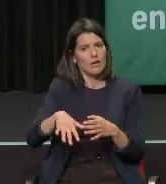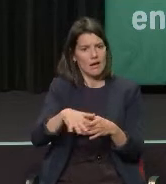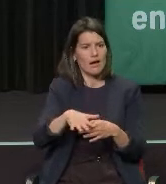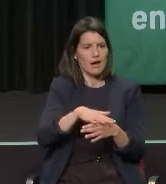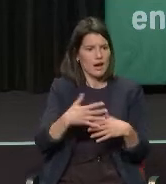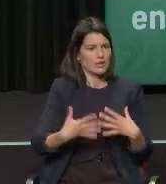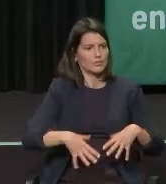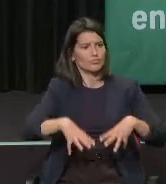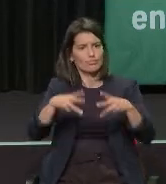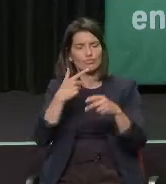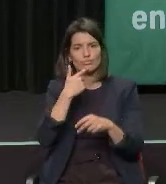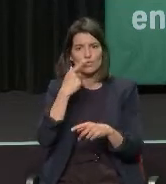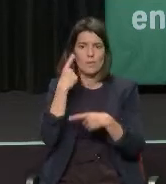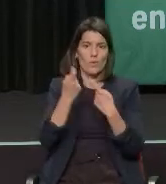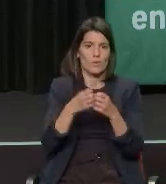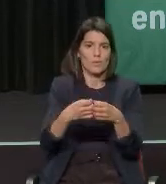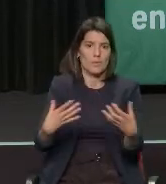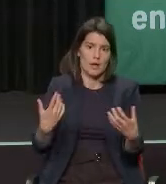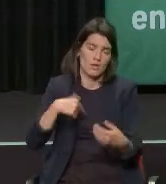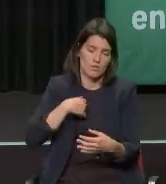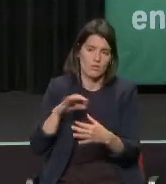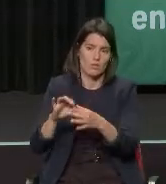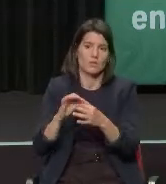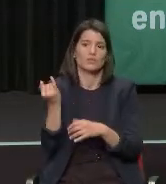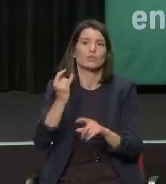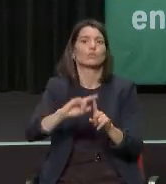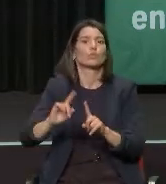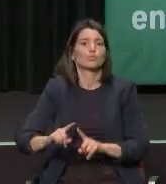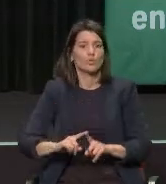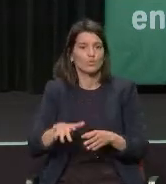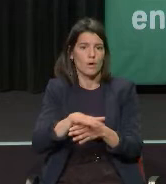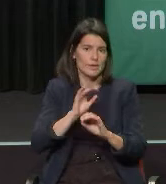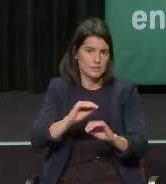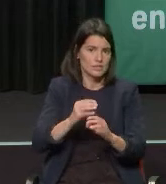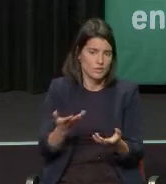vez mais desenvolvimento e procura e por isso colaboramos com várias instituições na área do ensino.